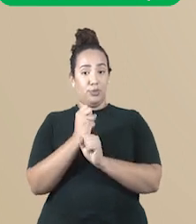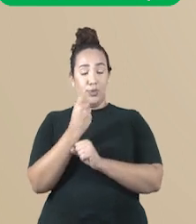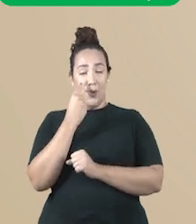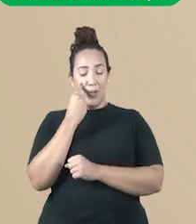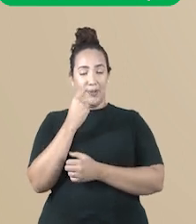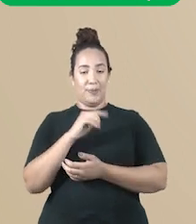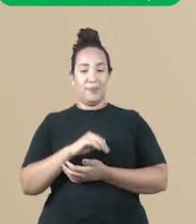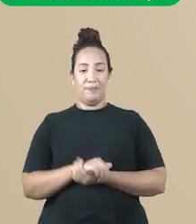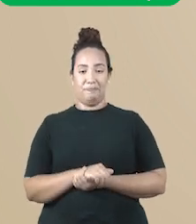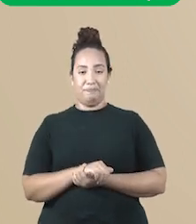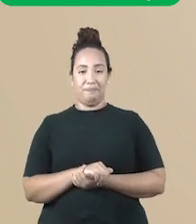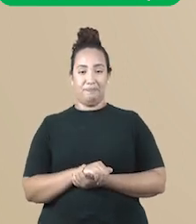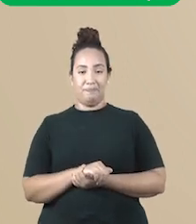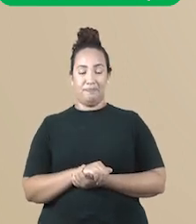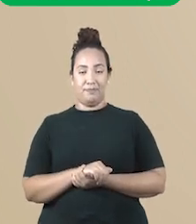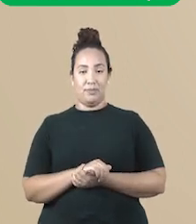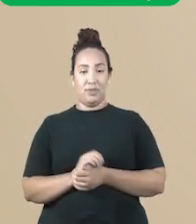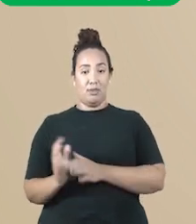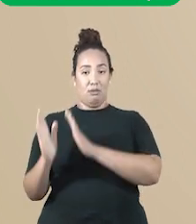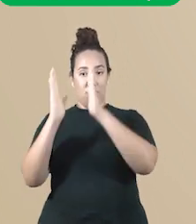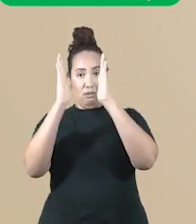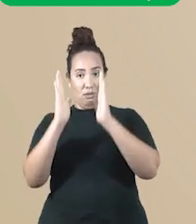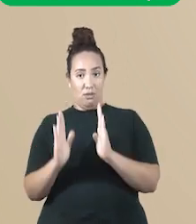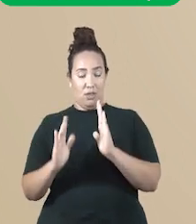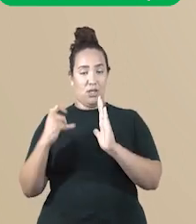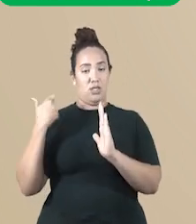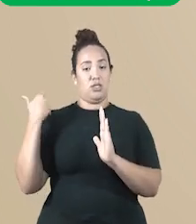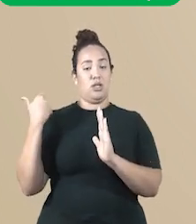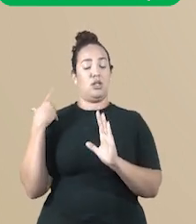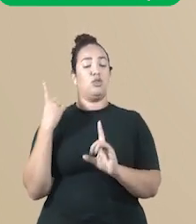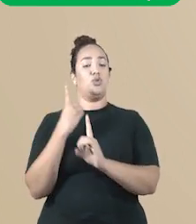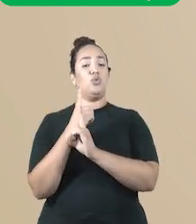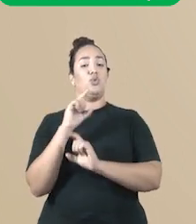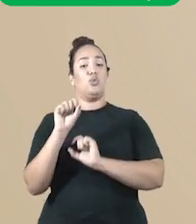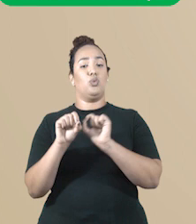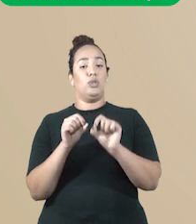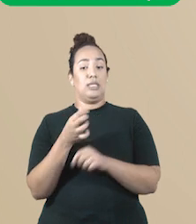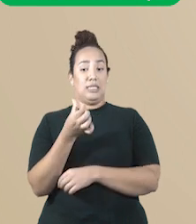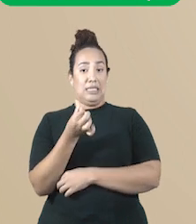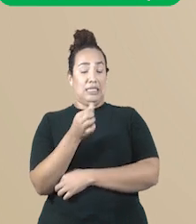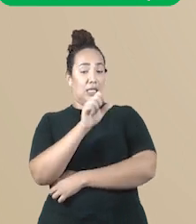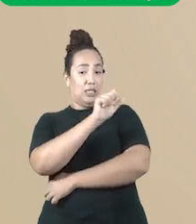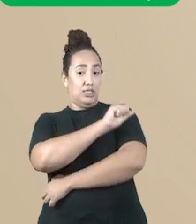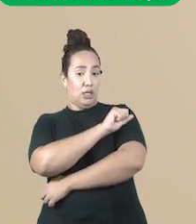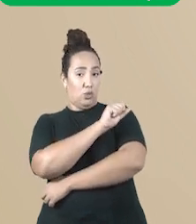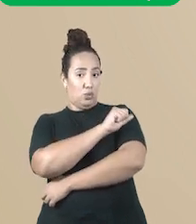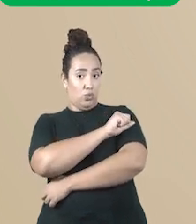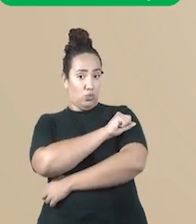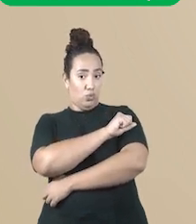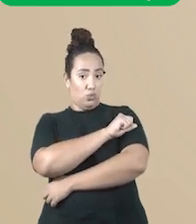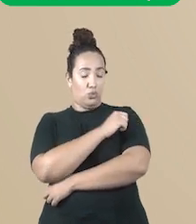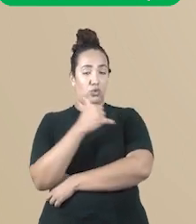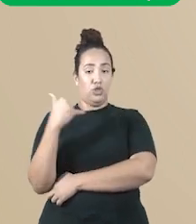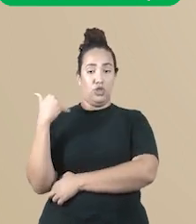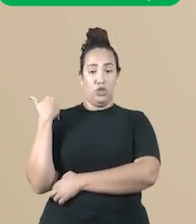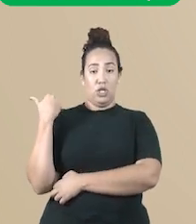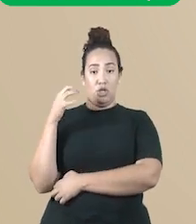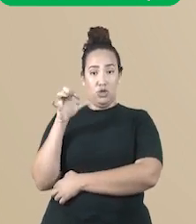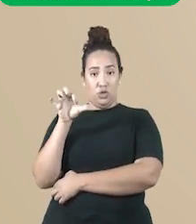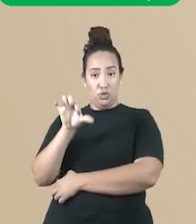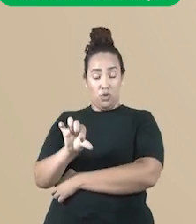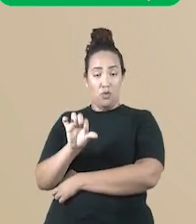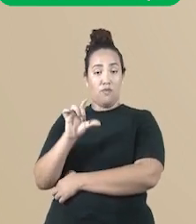contar? Lá na coluna da idade, conseguimos descobrir que dos 6 alunos, com 9 anos,